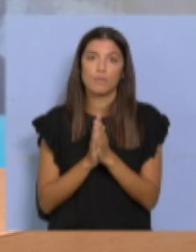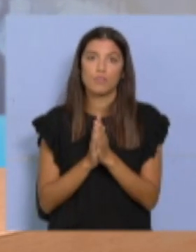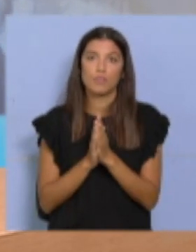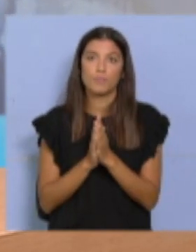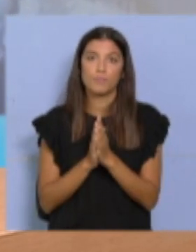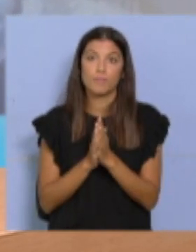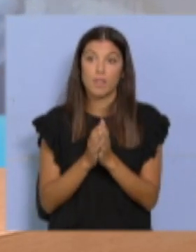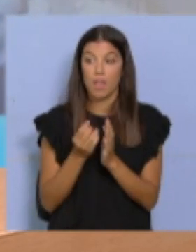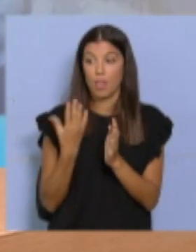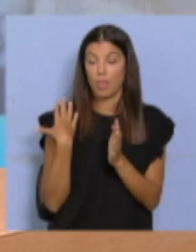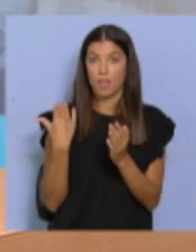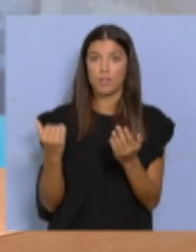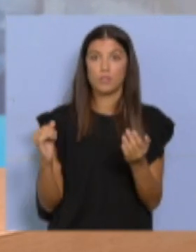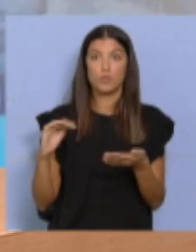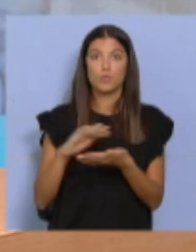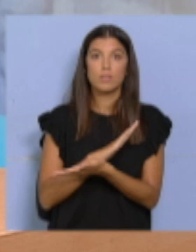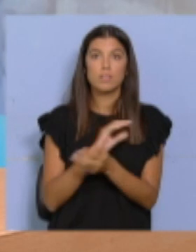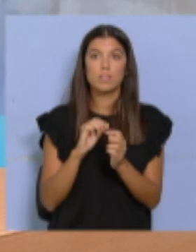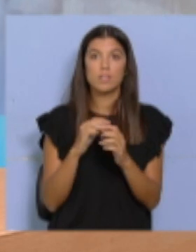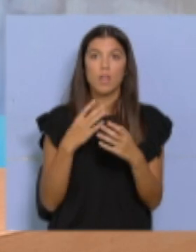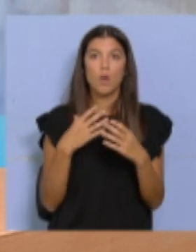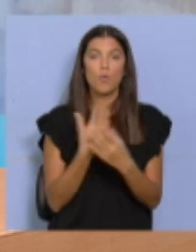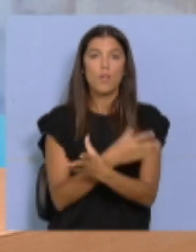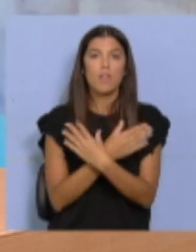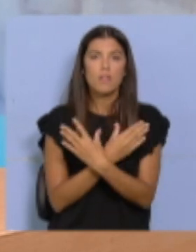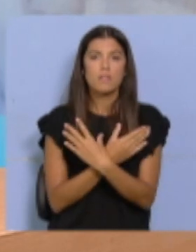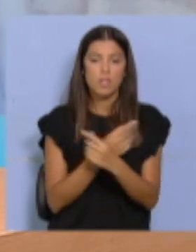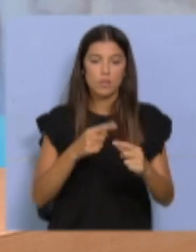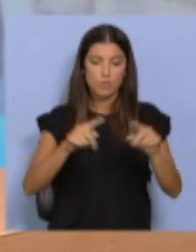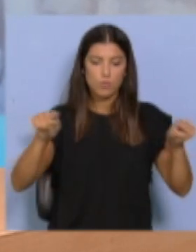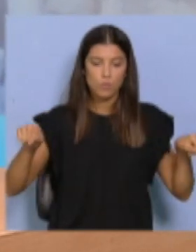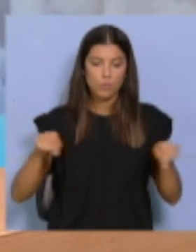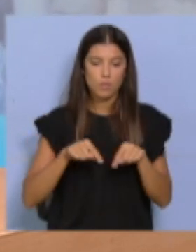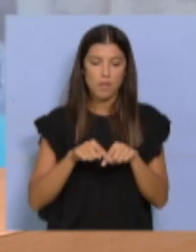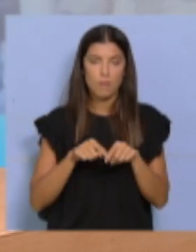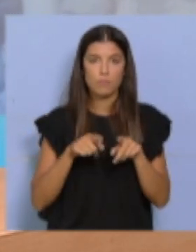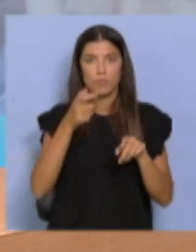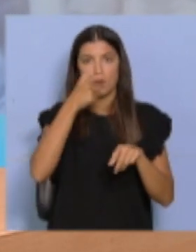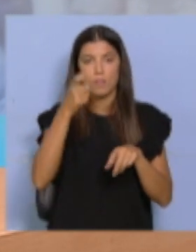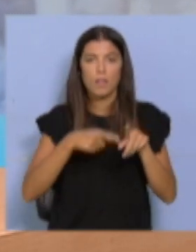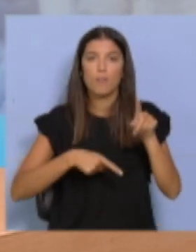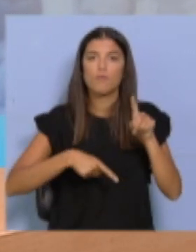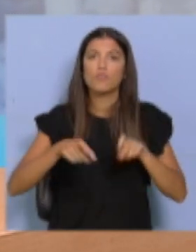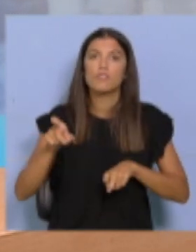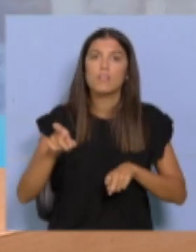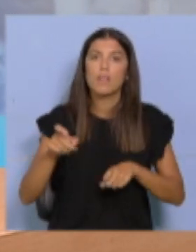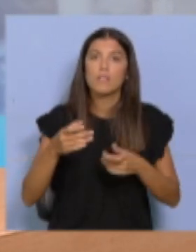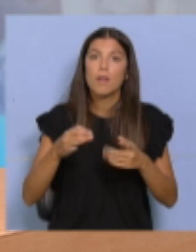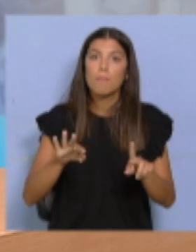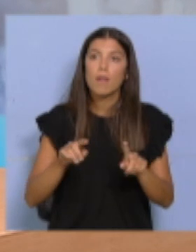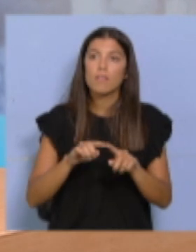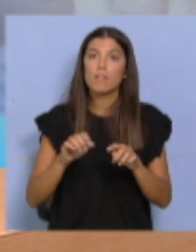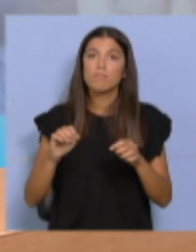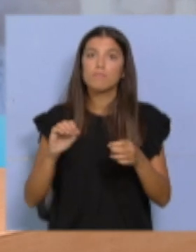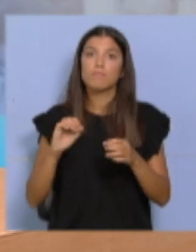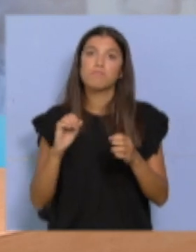de refugiados em Lesbos. Infelizmente foi qualquer coisa assim fugaz, passou quase imperceptivelmente nos